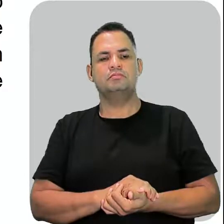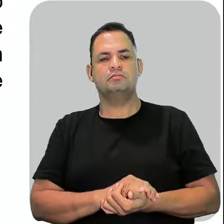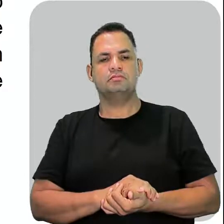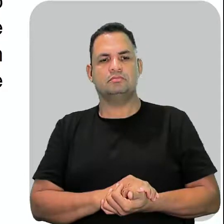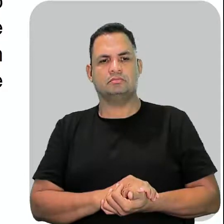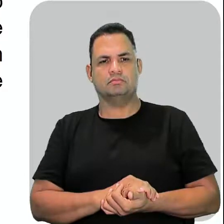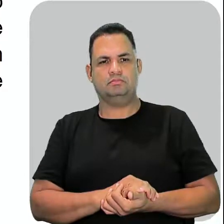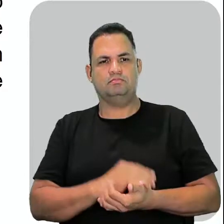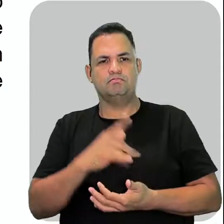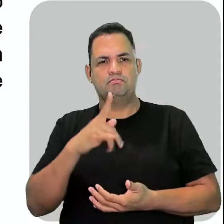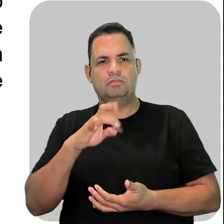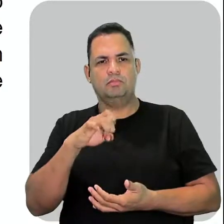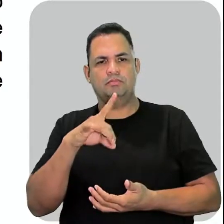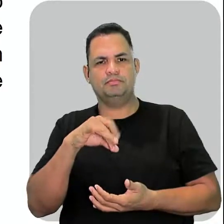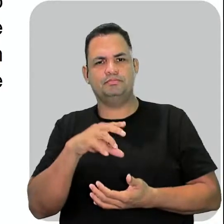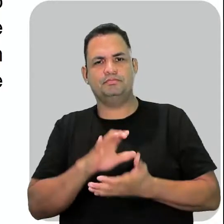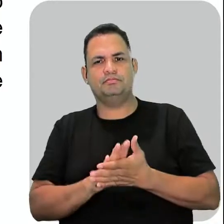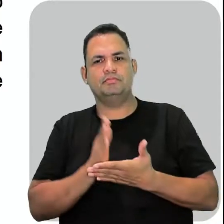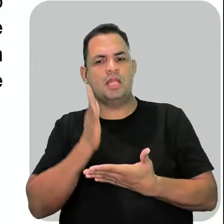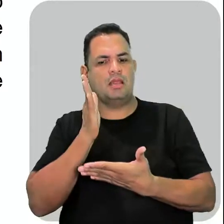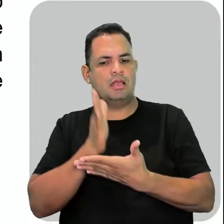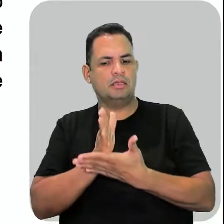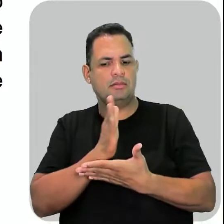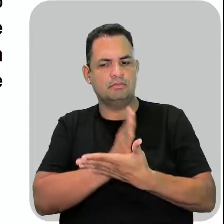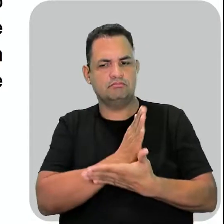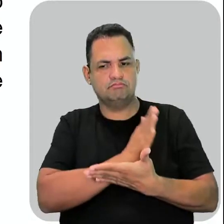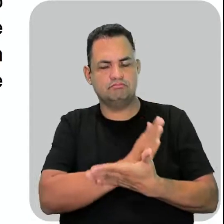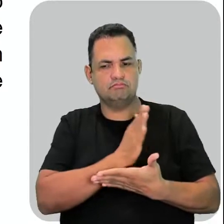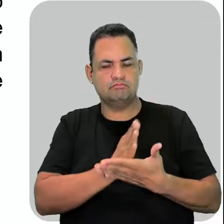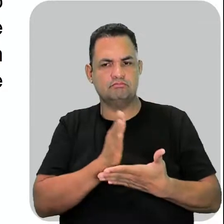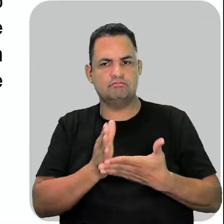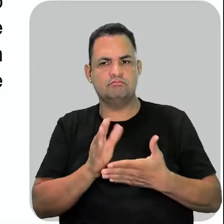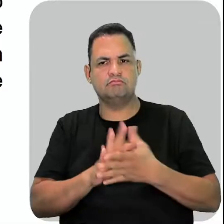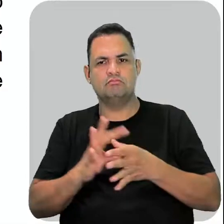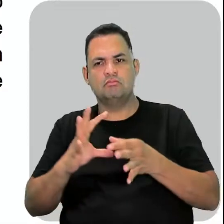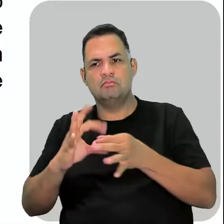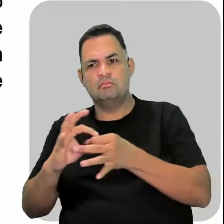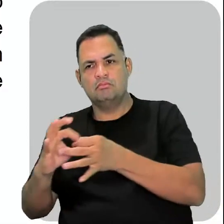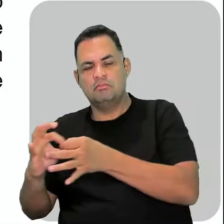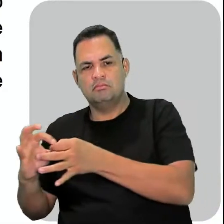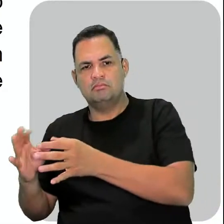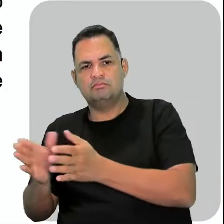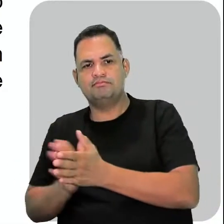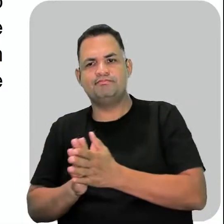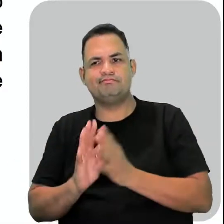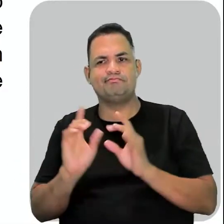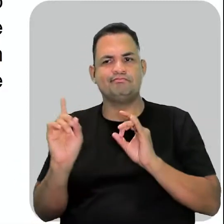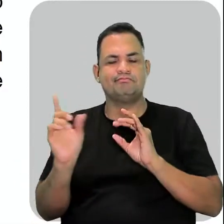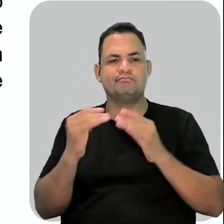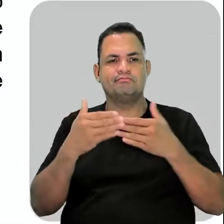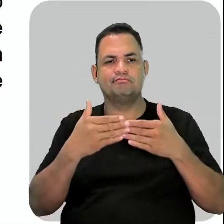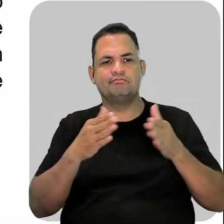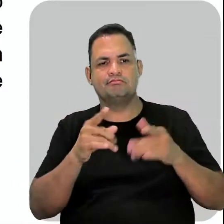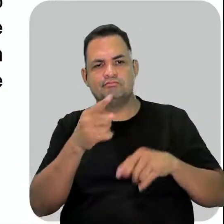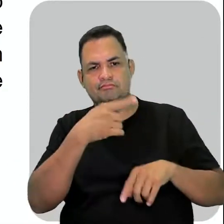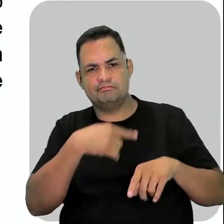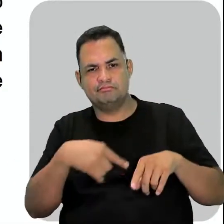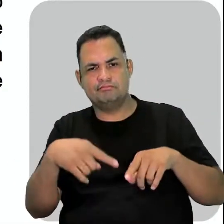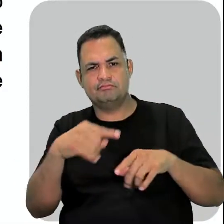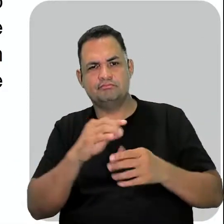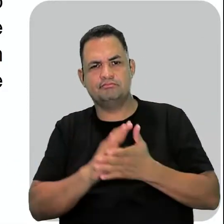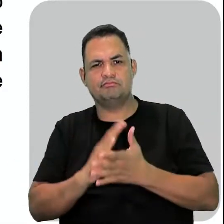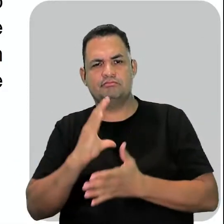A polimerização pode ocorrer em etapas, em cadeia, por abertura de anel ou